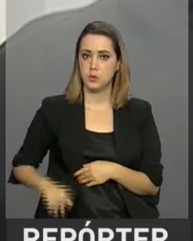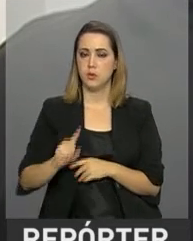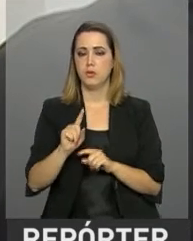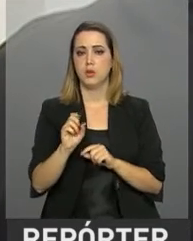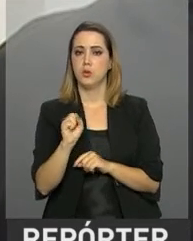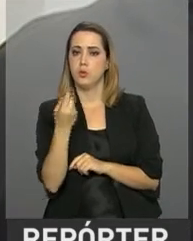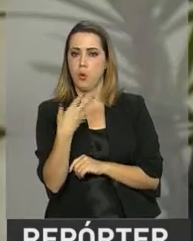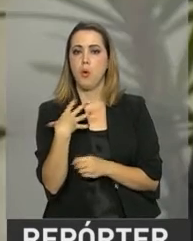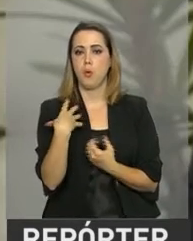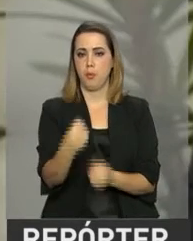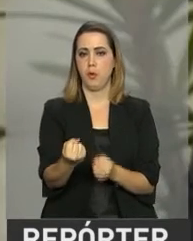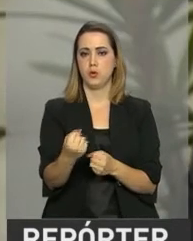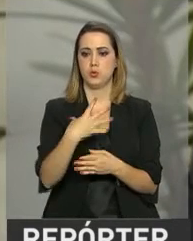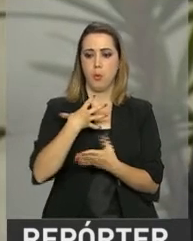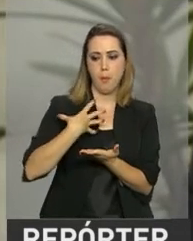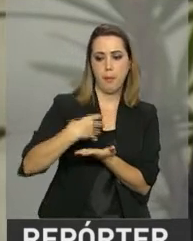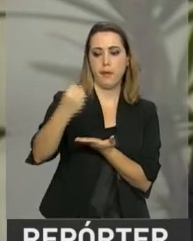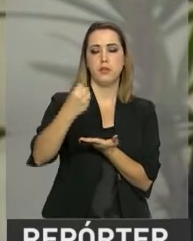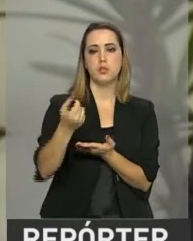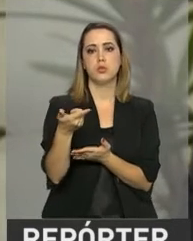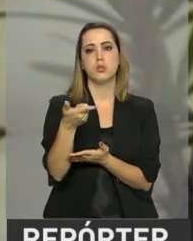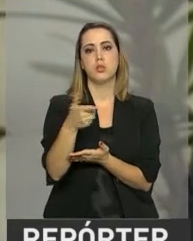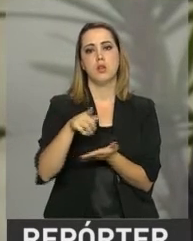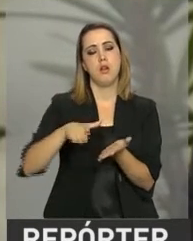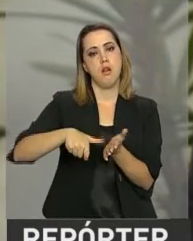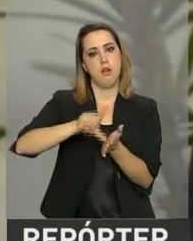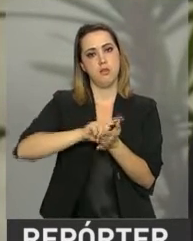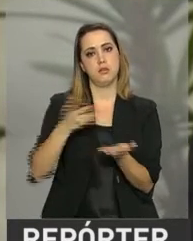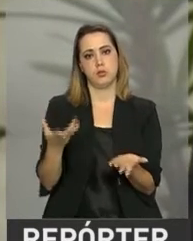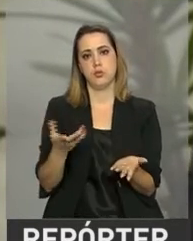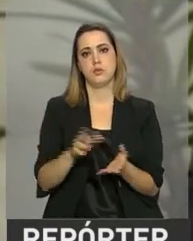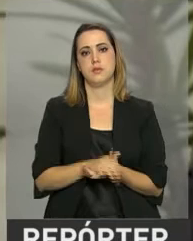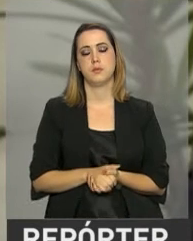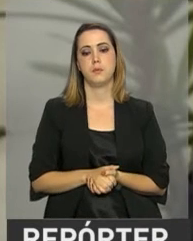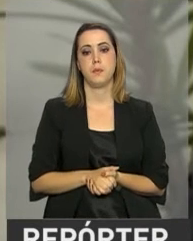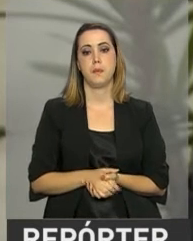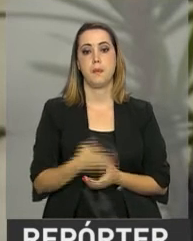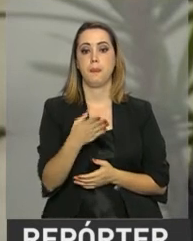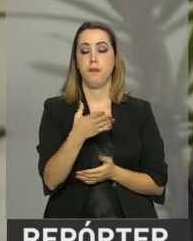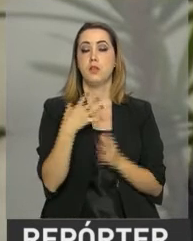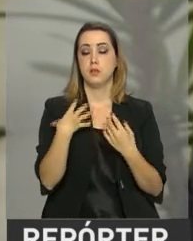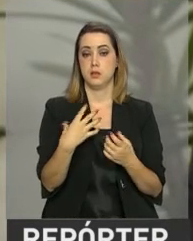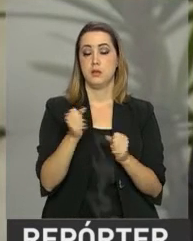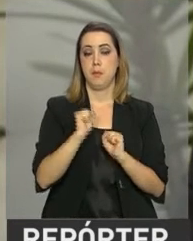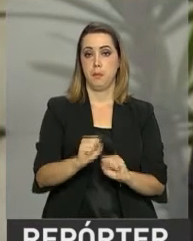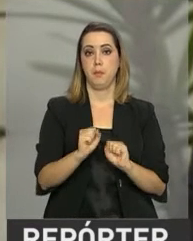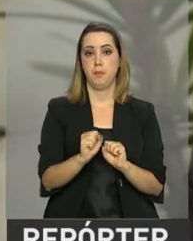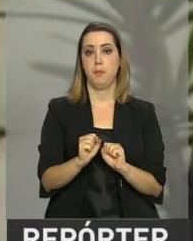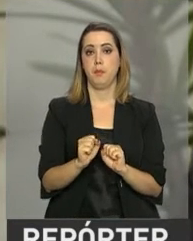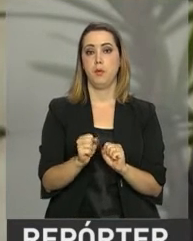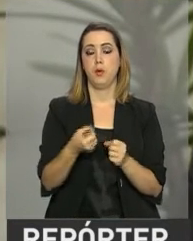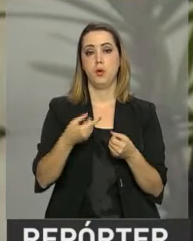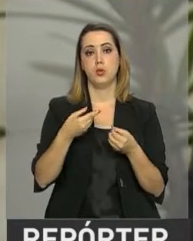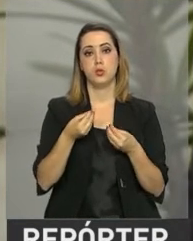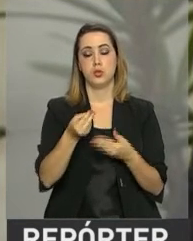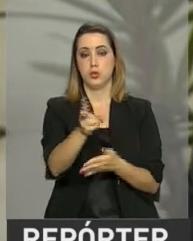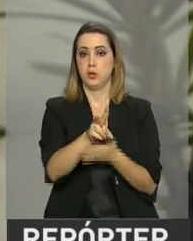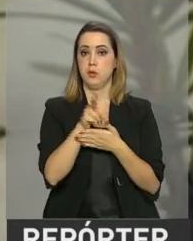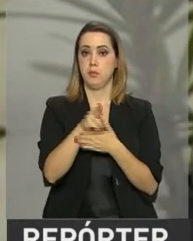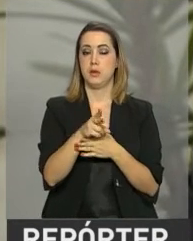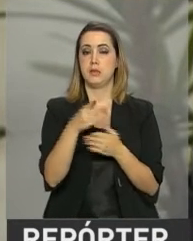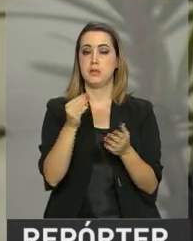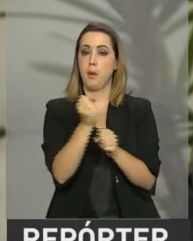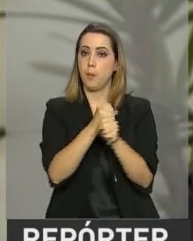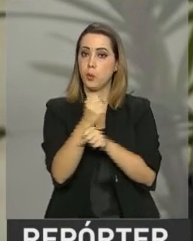do prazo também você pode contratar um título de vencimento por exemplo em 2024 e em determinado momento no